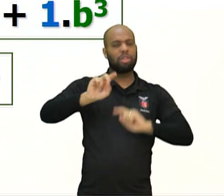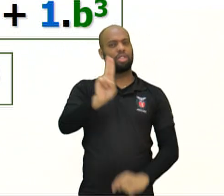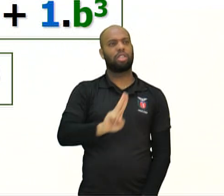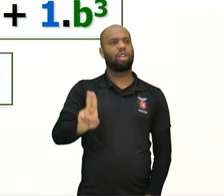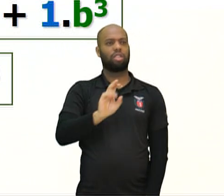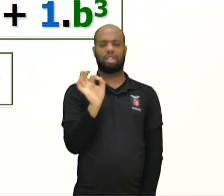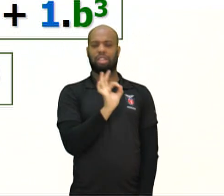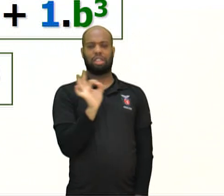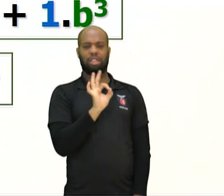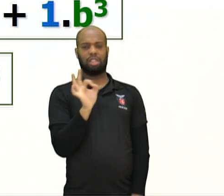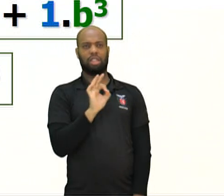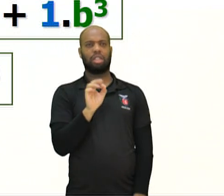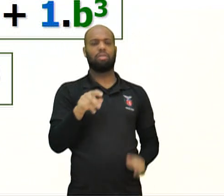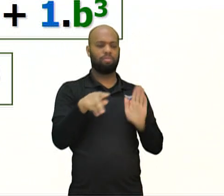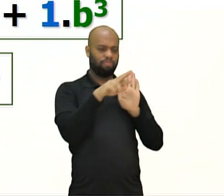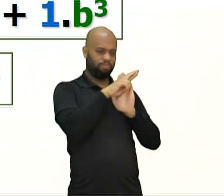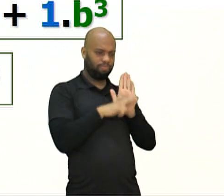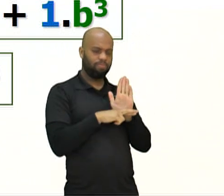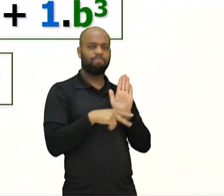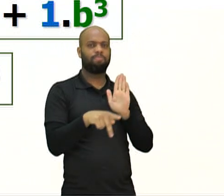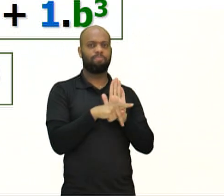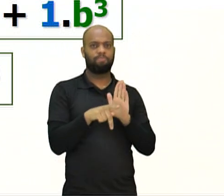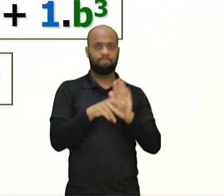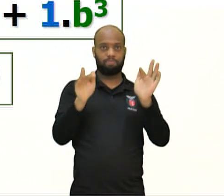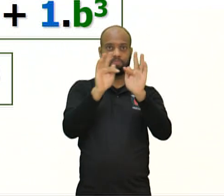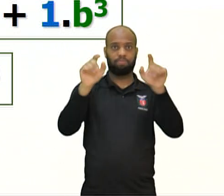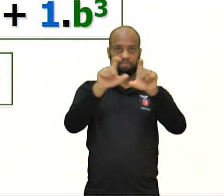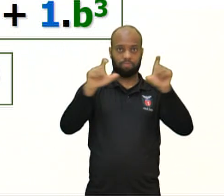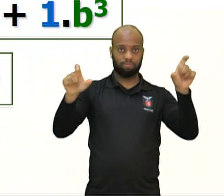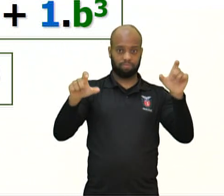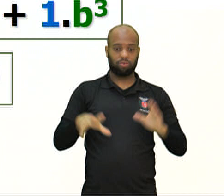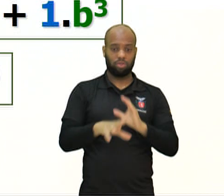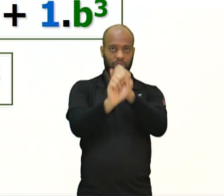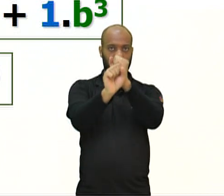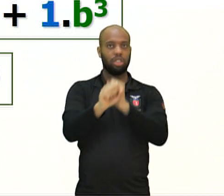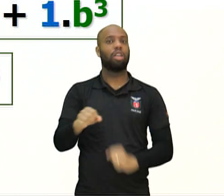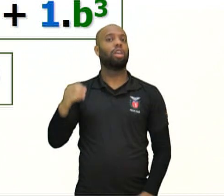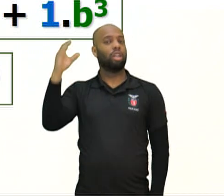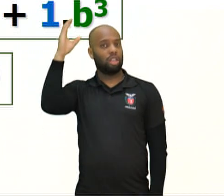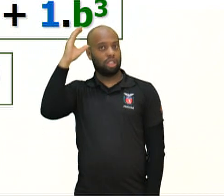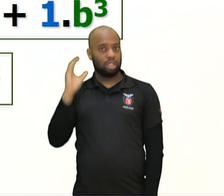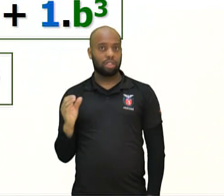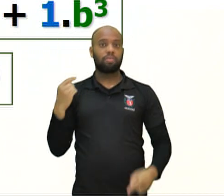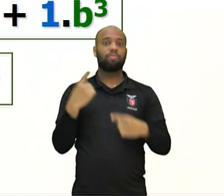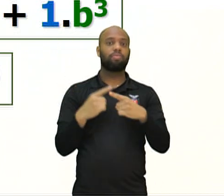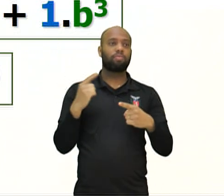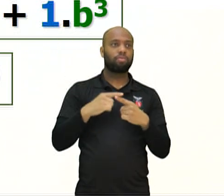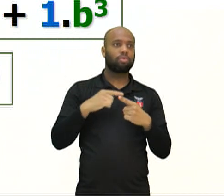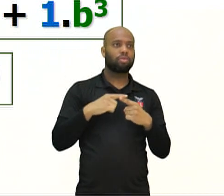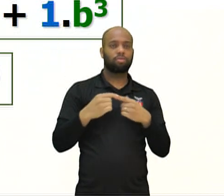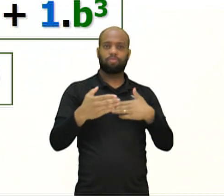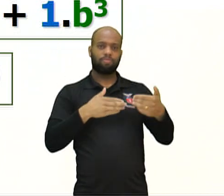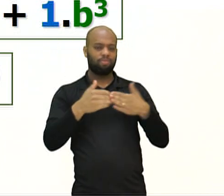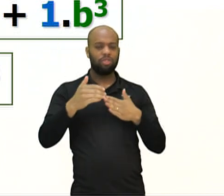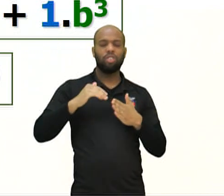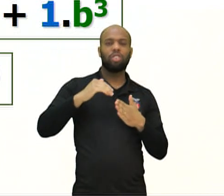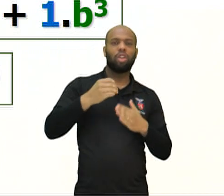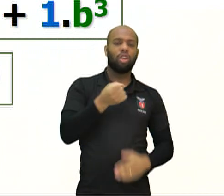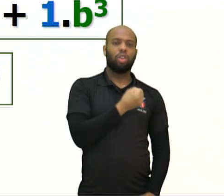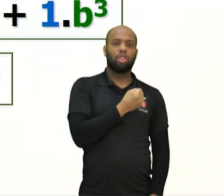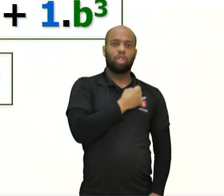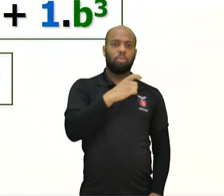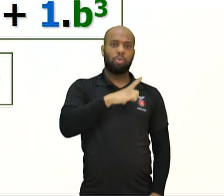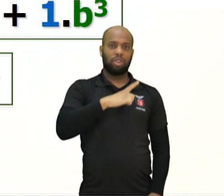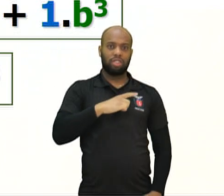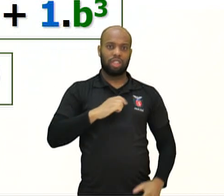usar as propriedades de binômio de Newton. Por quê? Porque sabemos que todo número elevado a zero é igual a 1,